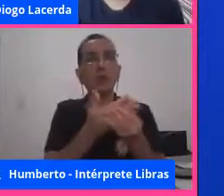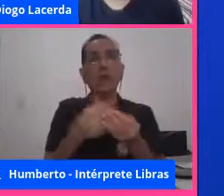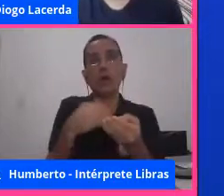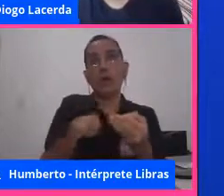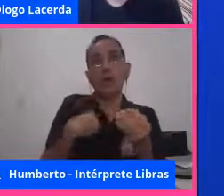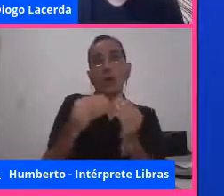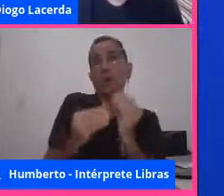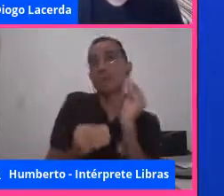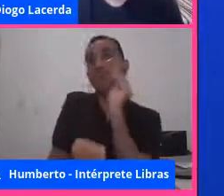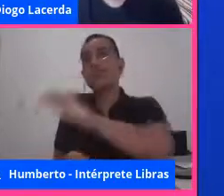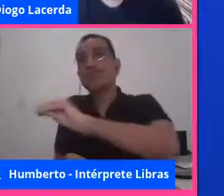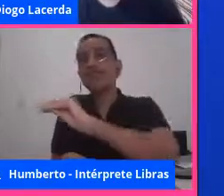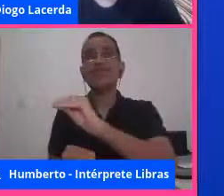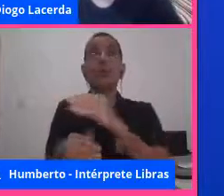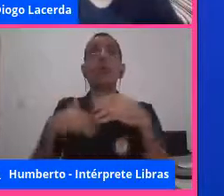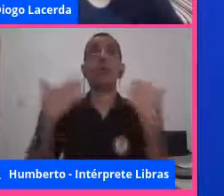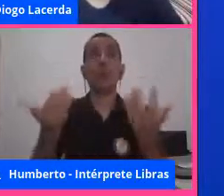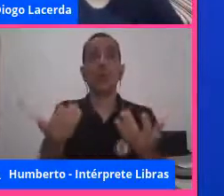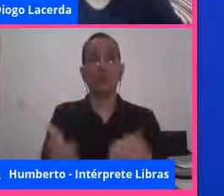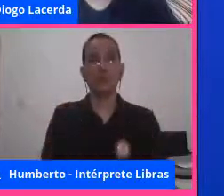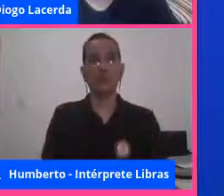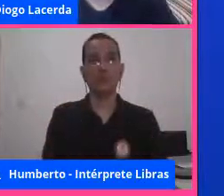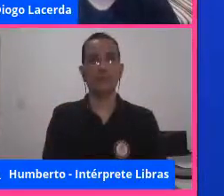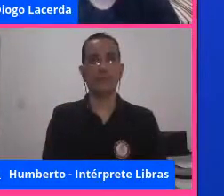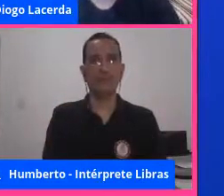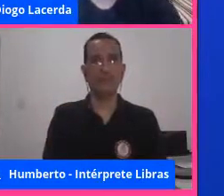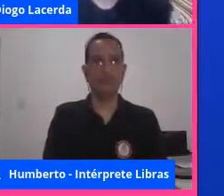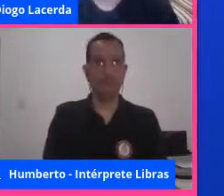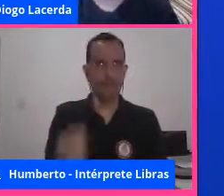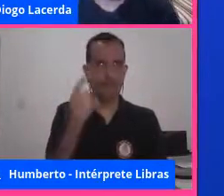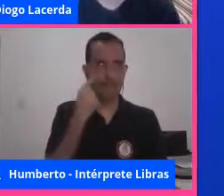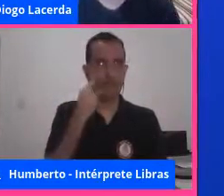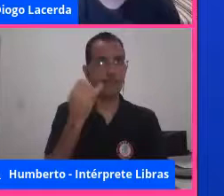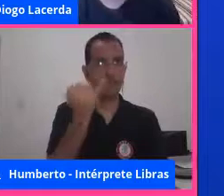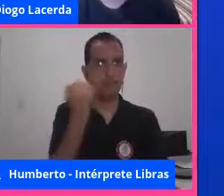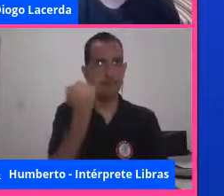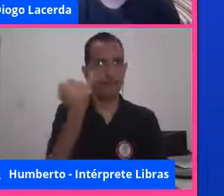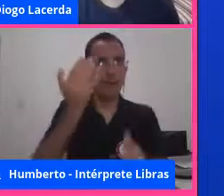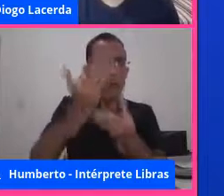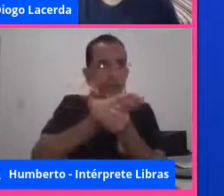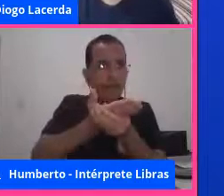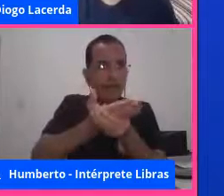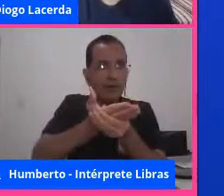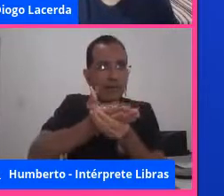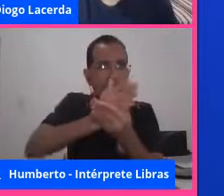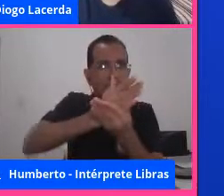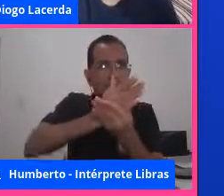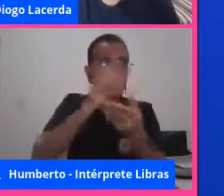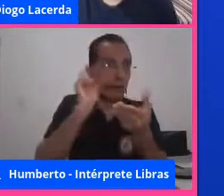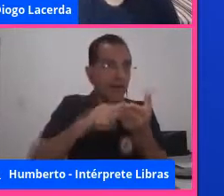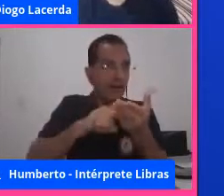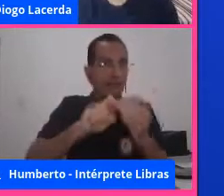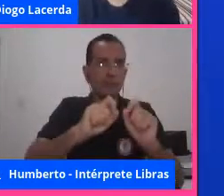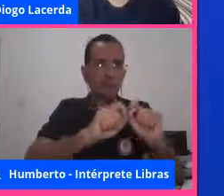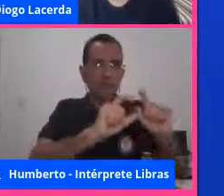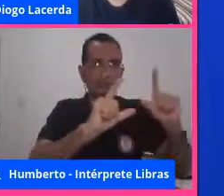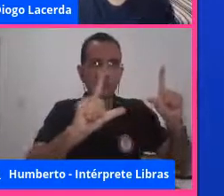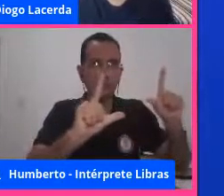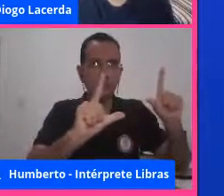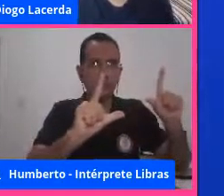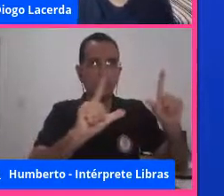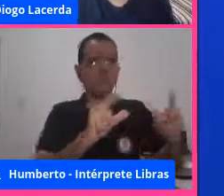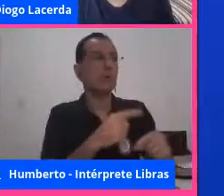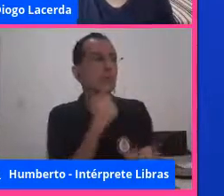imprimir. Você vem nessa barra aqui, que tem uma pasta aberta, clica nela, e aí tu vai escolher